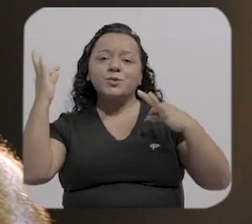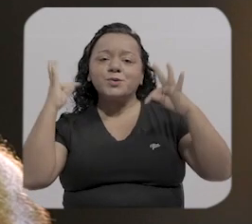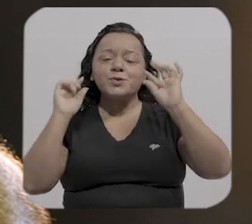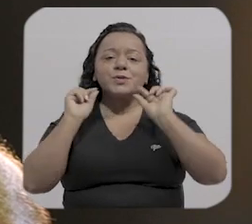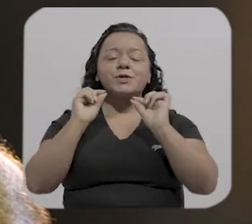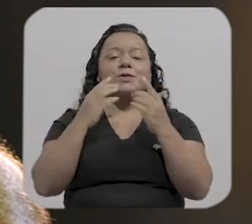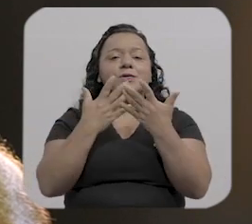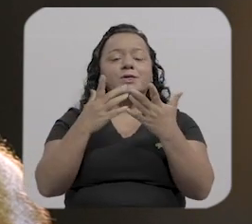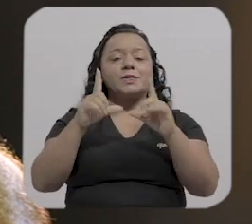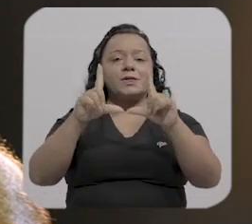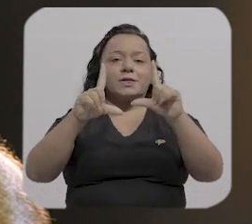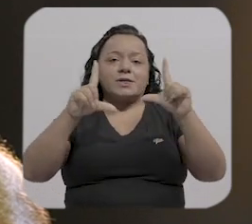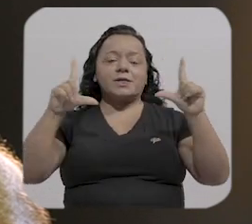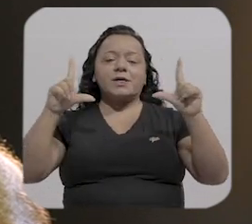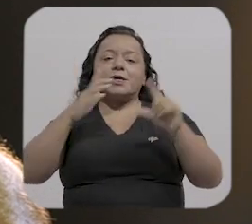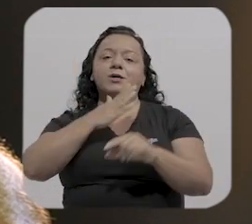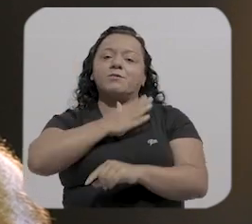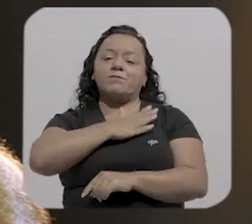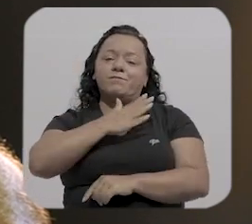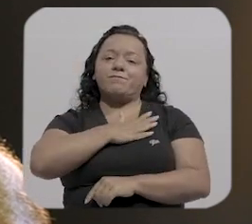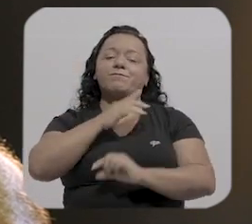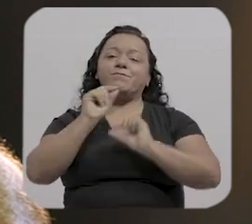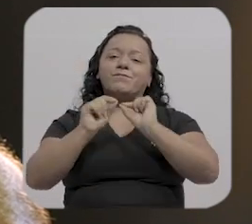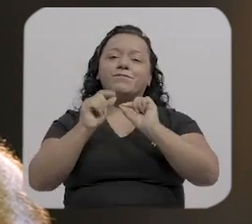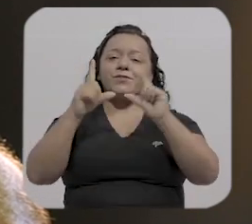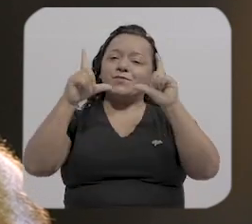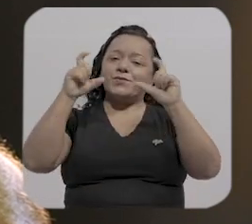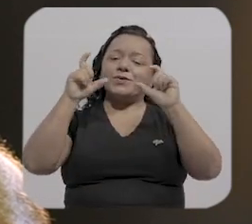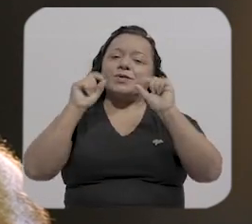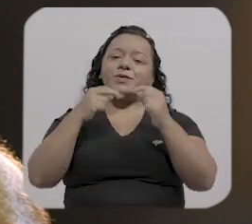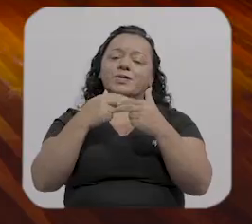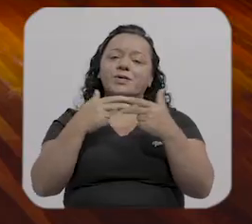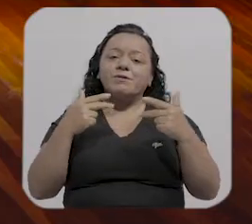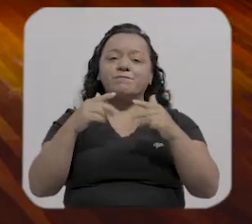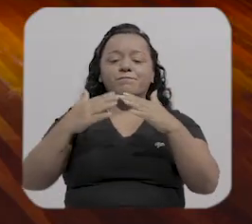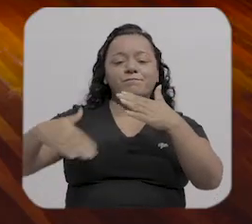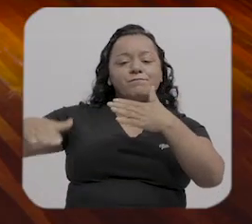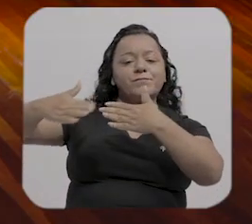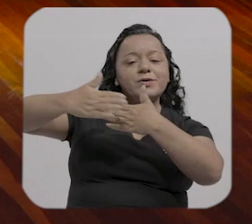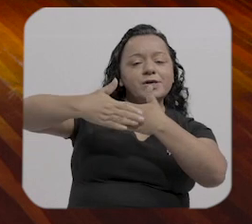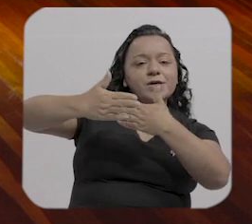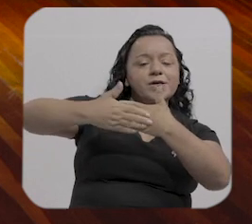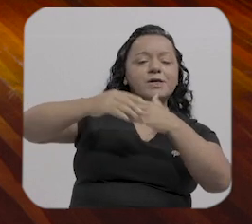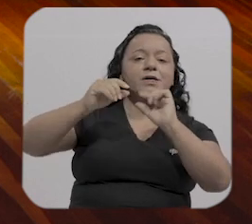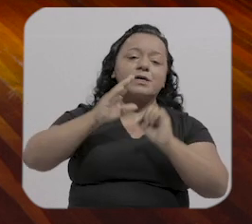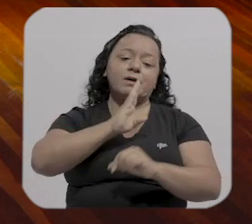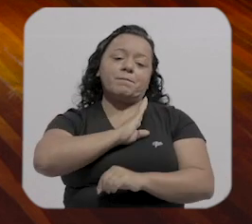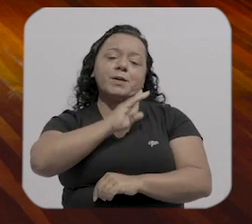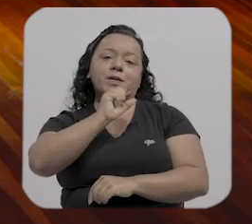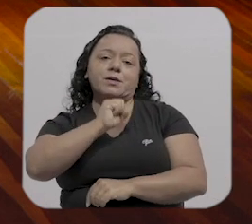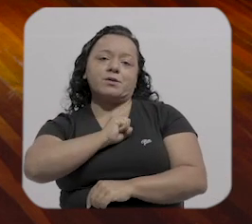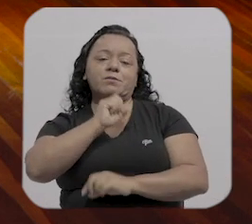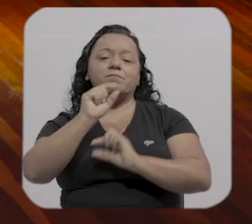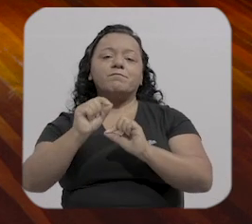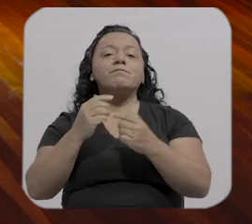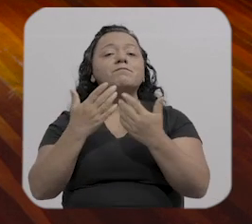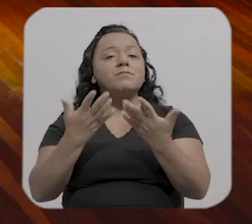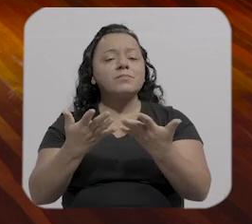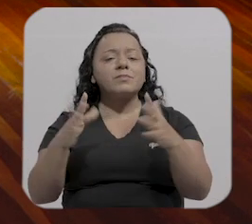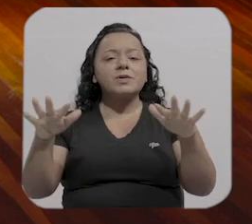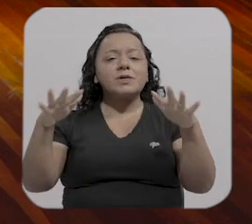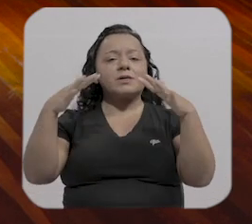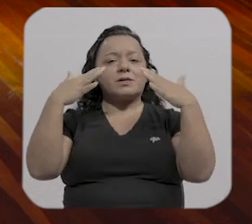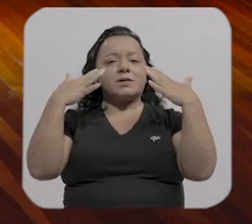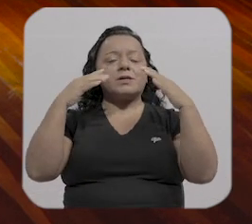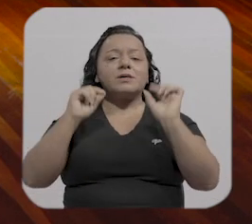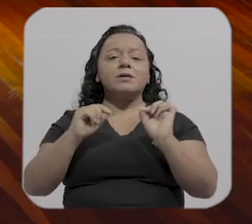Cara, eu gosto daquela fotografia do Mário de Andrade em frente do Barão dos Solimões, né? Então sempre chamou a